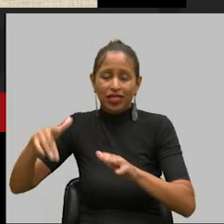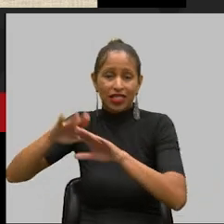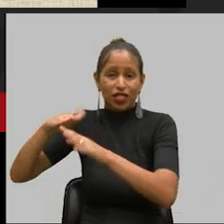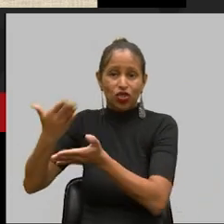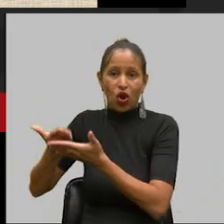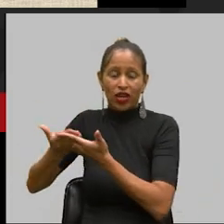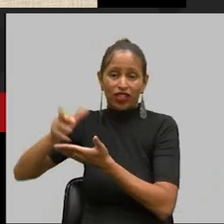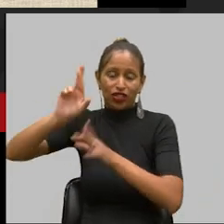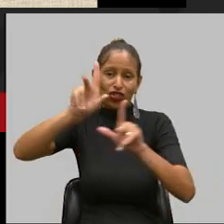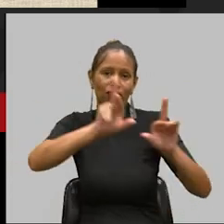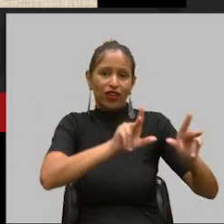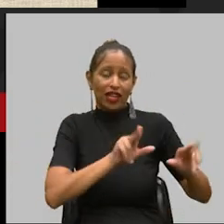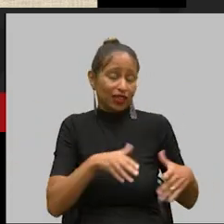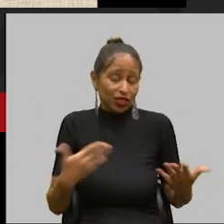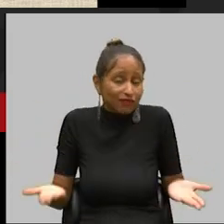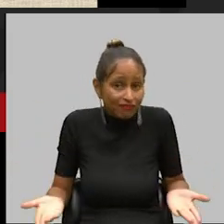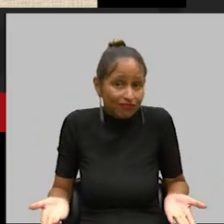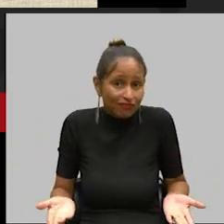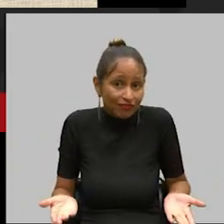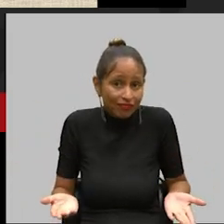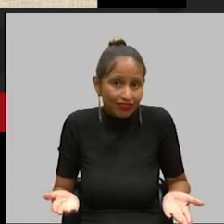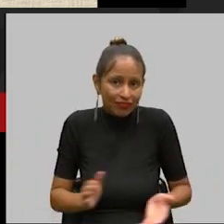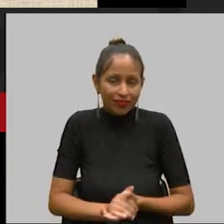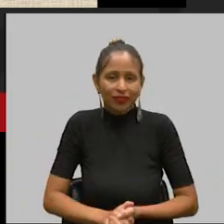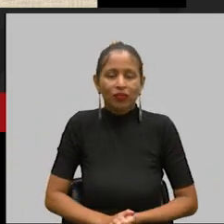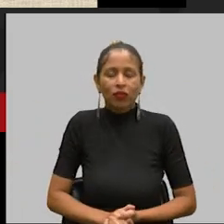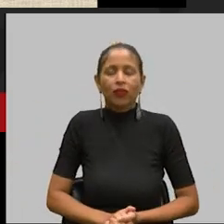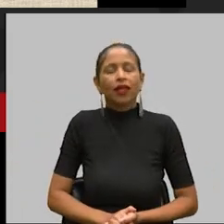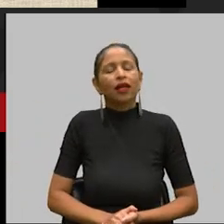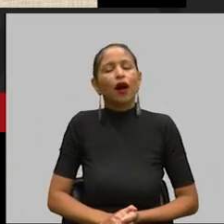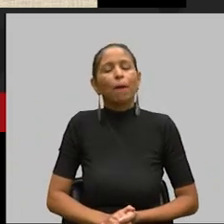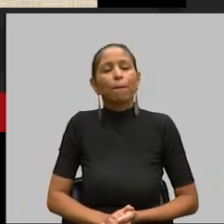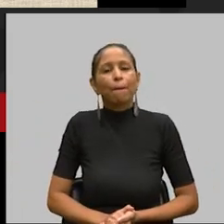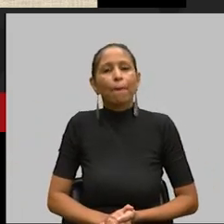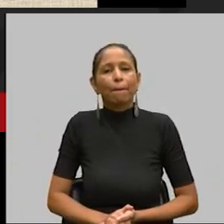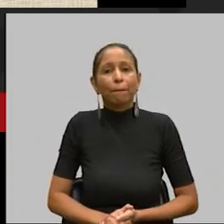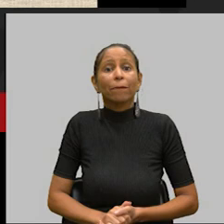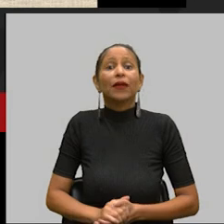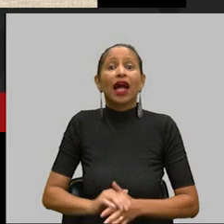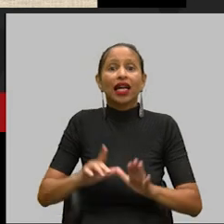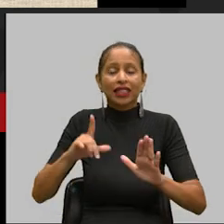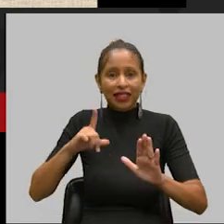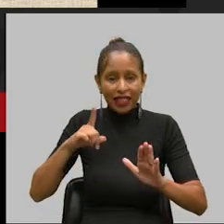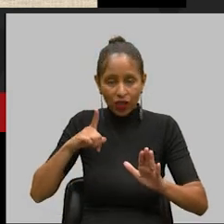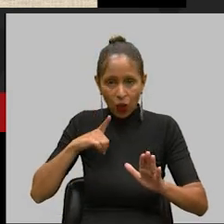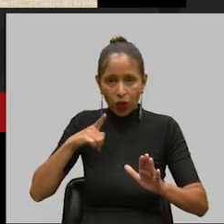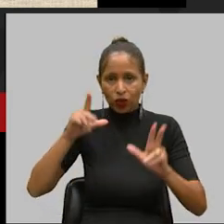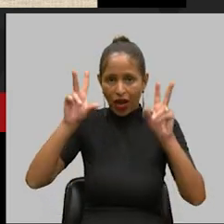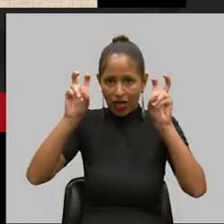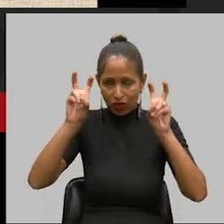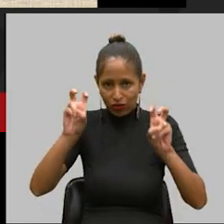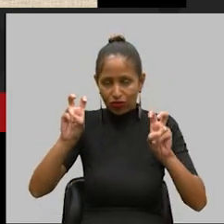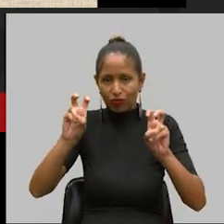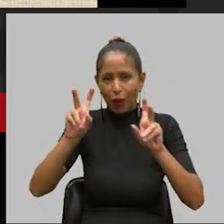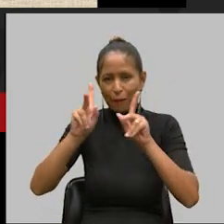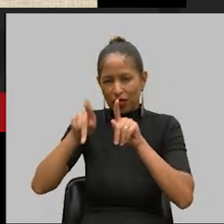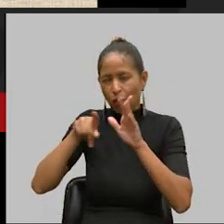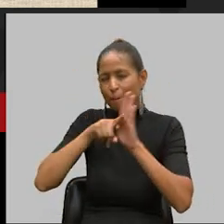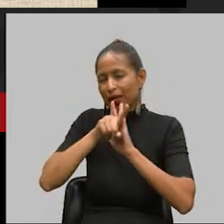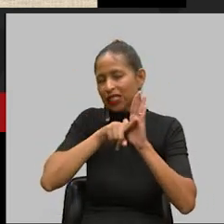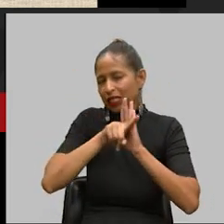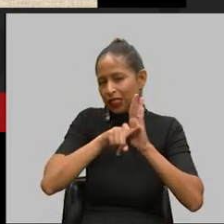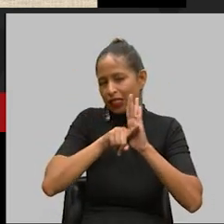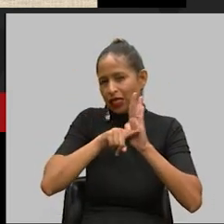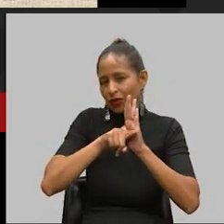diferentes né e ainda tem um um assunto assim que eu tenho uma pessoa que tá pesquisando